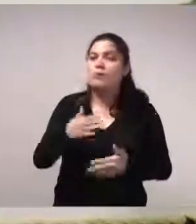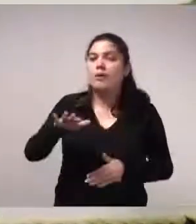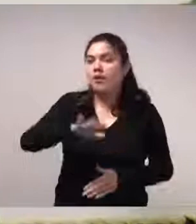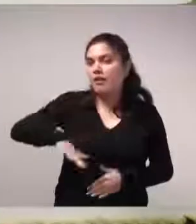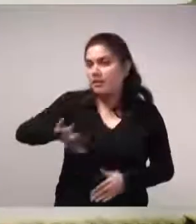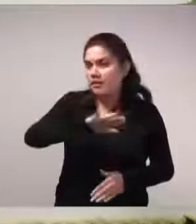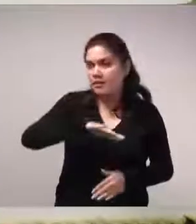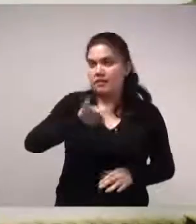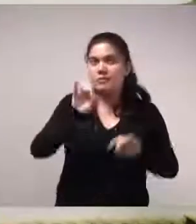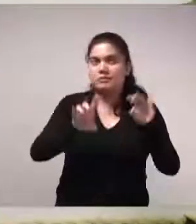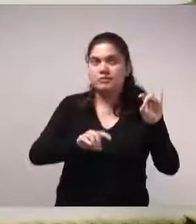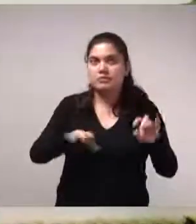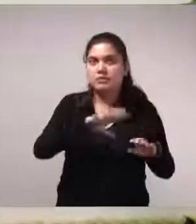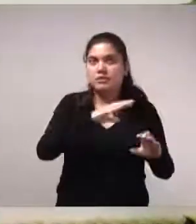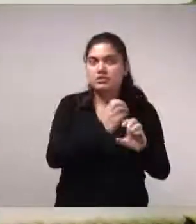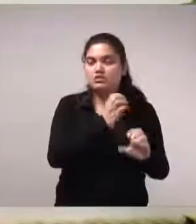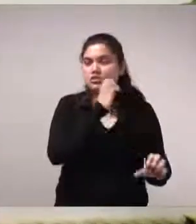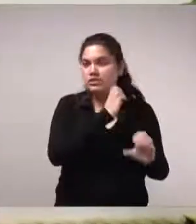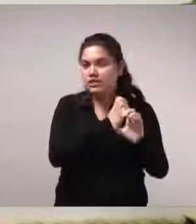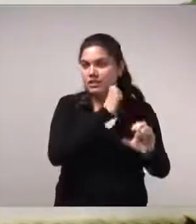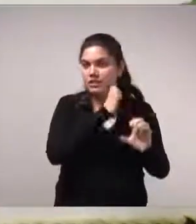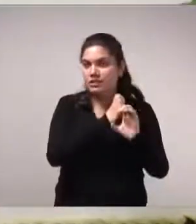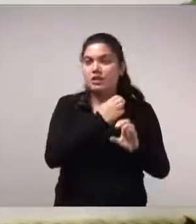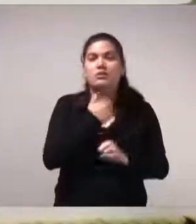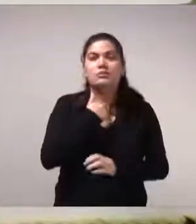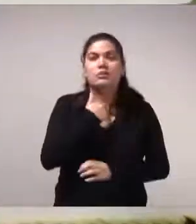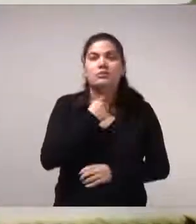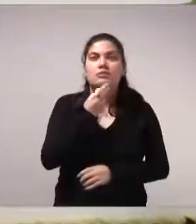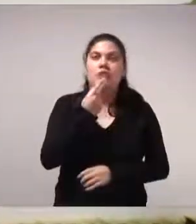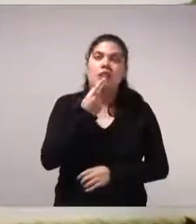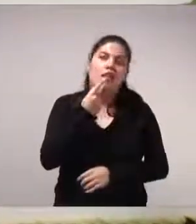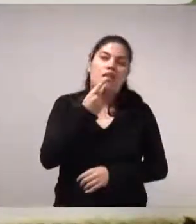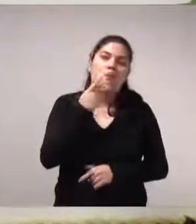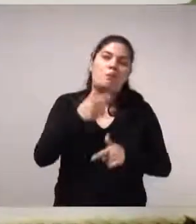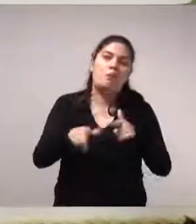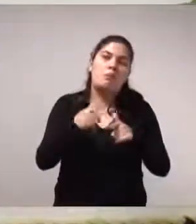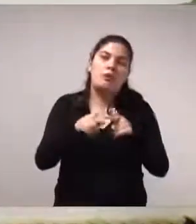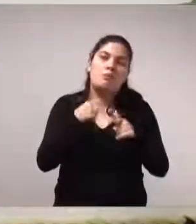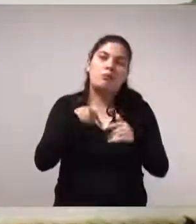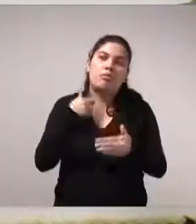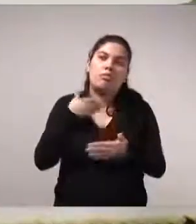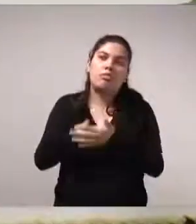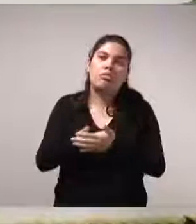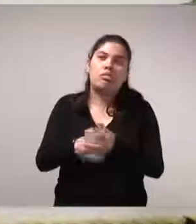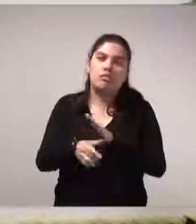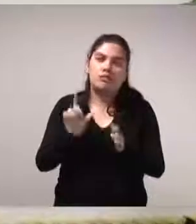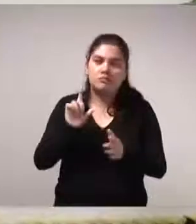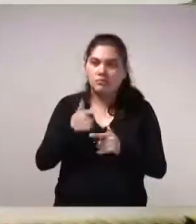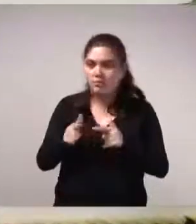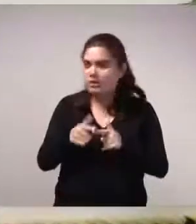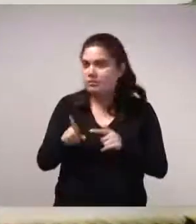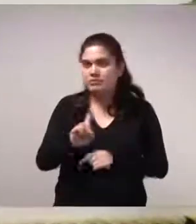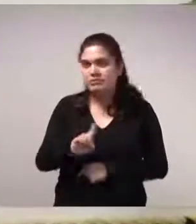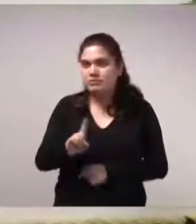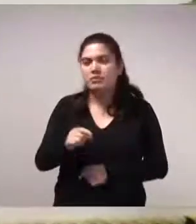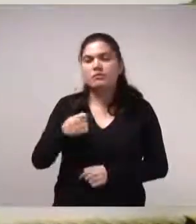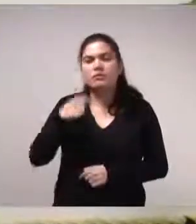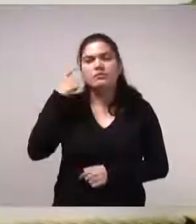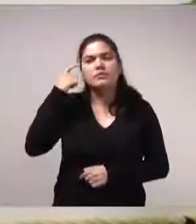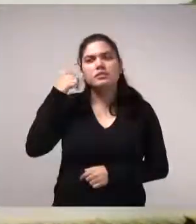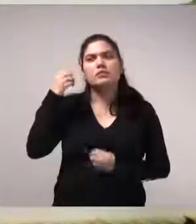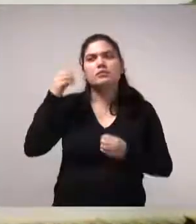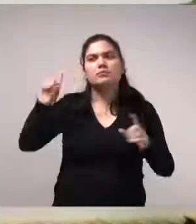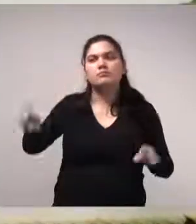na área de arquitetura e engenharia, você não pode lidar com problemas sem se antecipar a esse problema, pensar como enfrentar